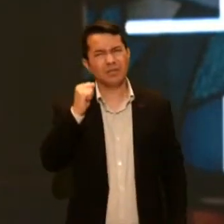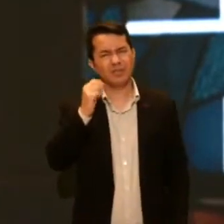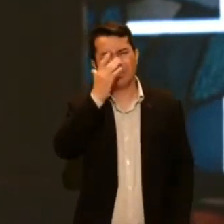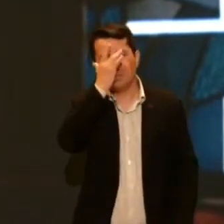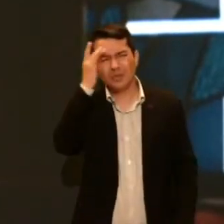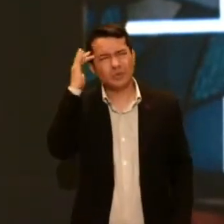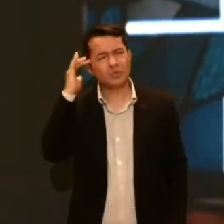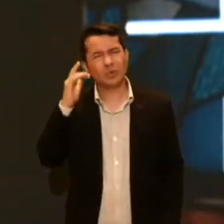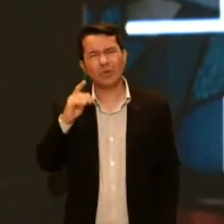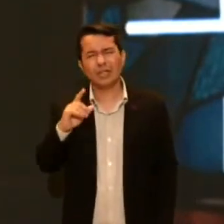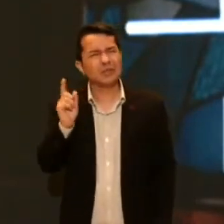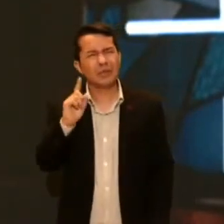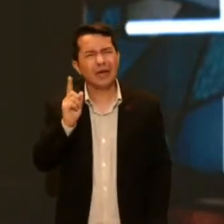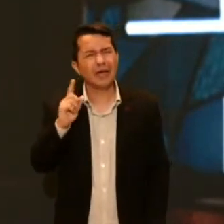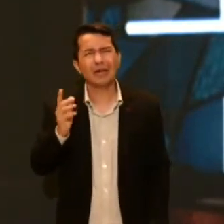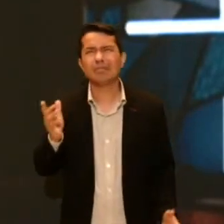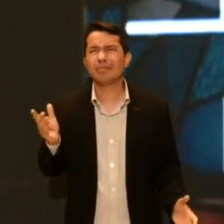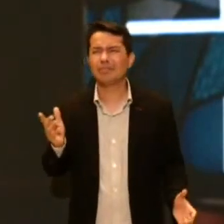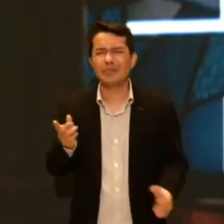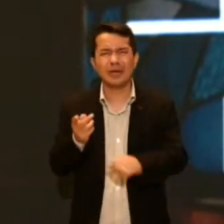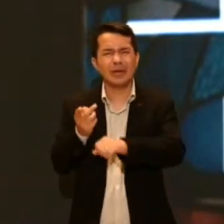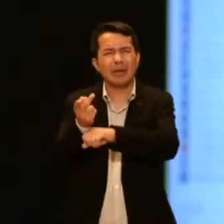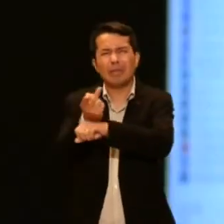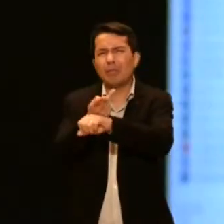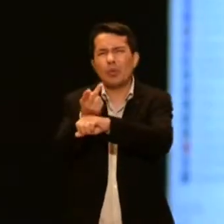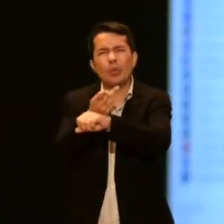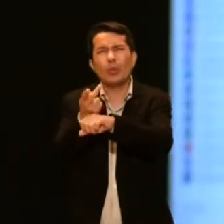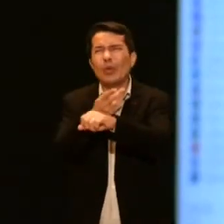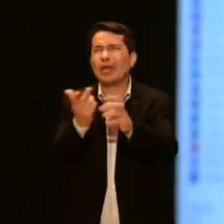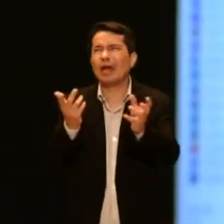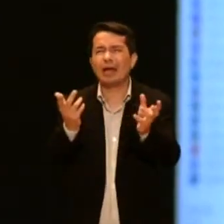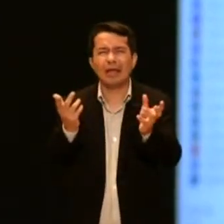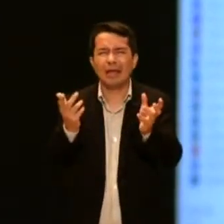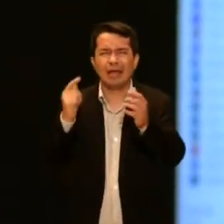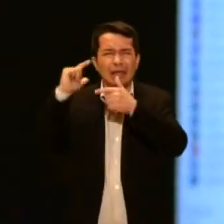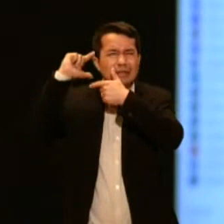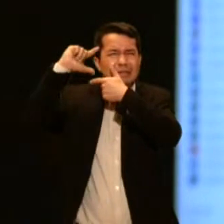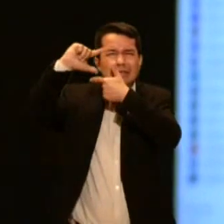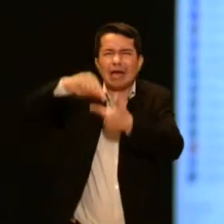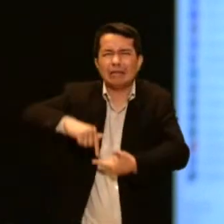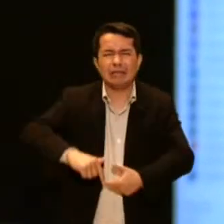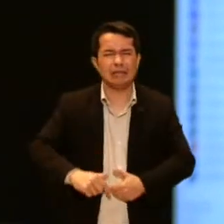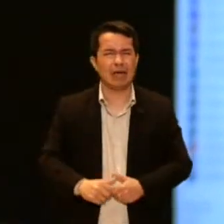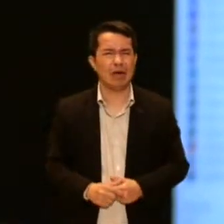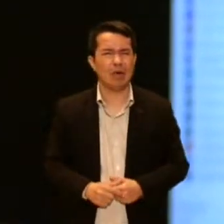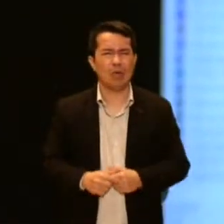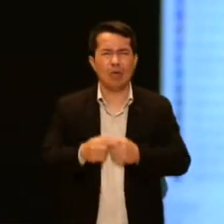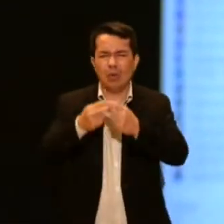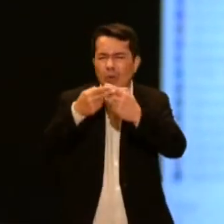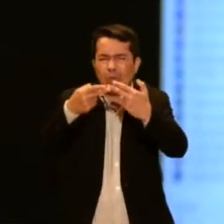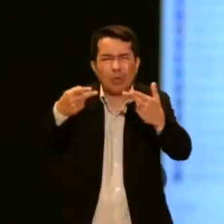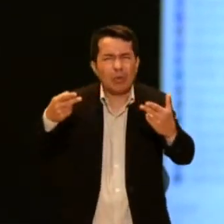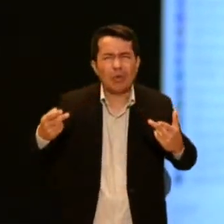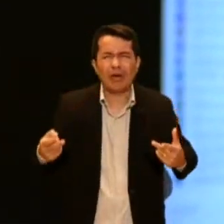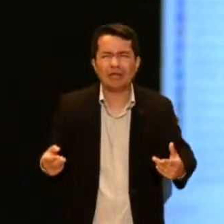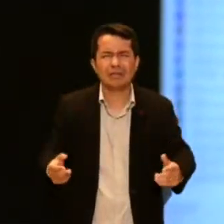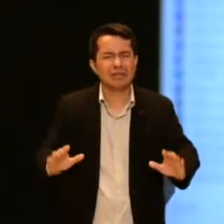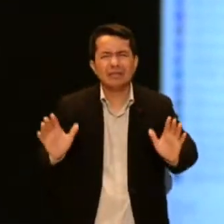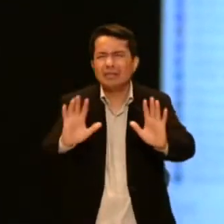os detalhes, os paramentos, eles estão buscando uma